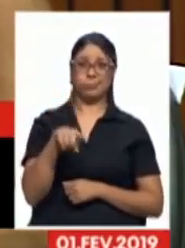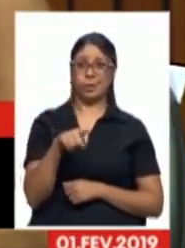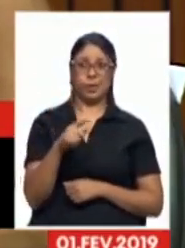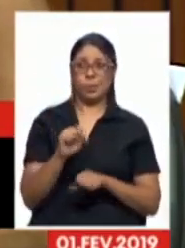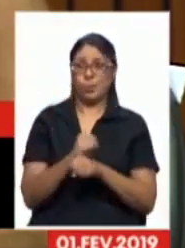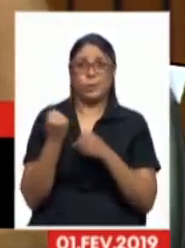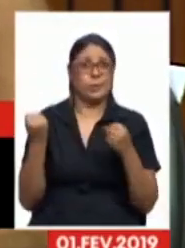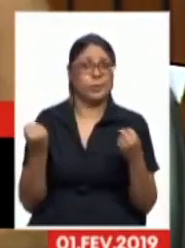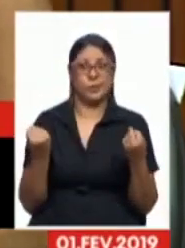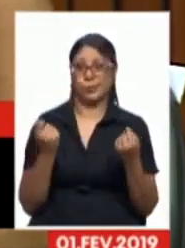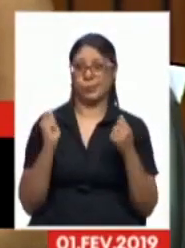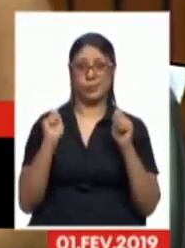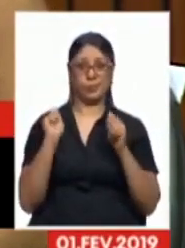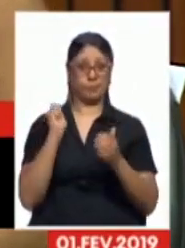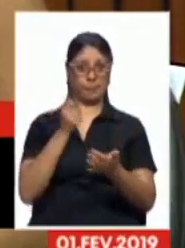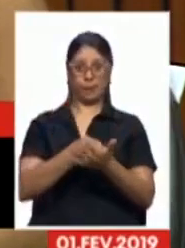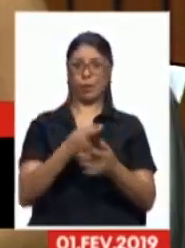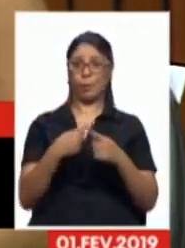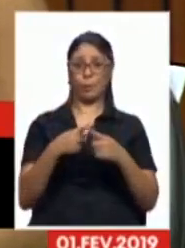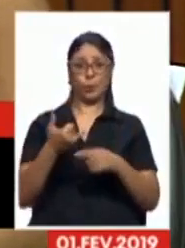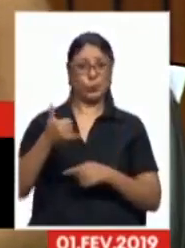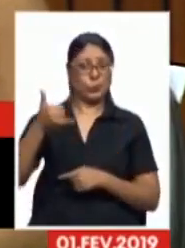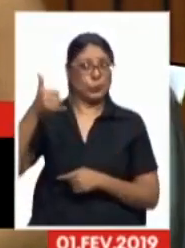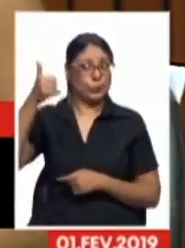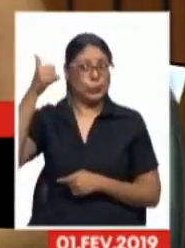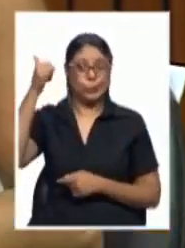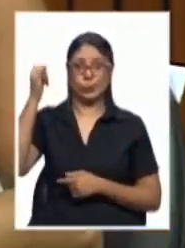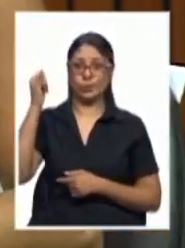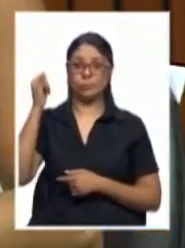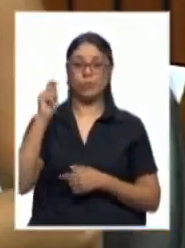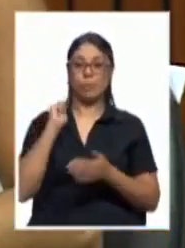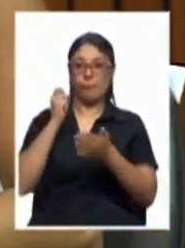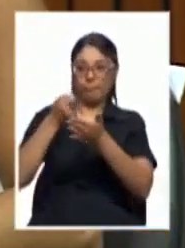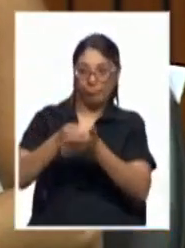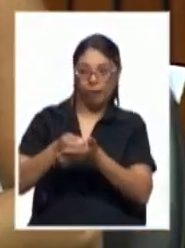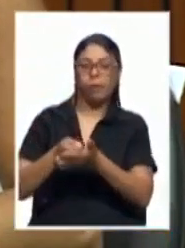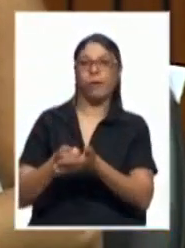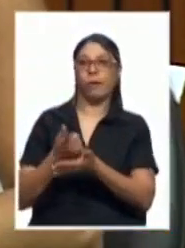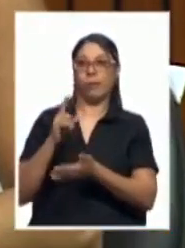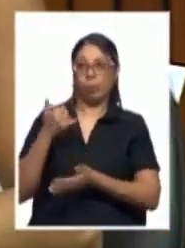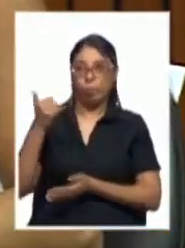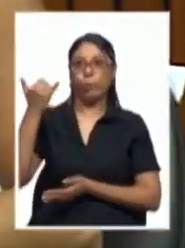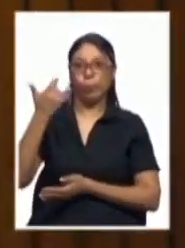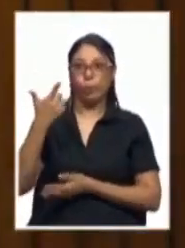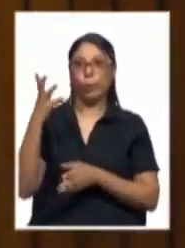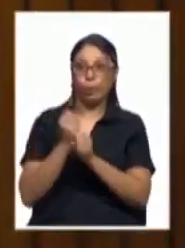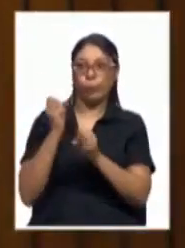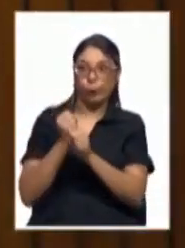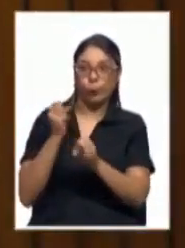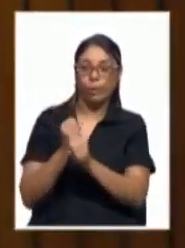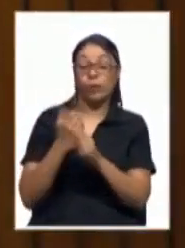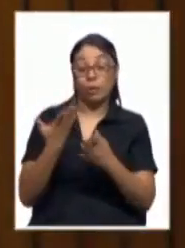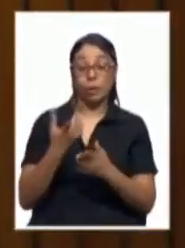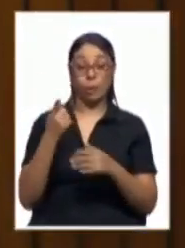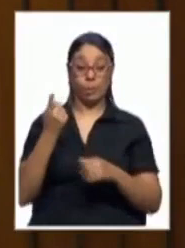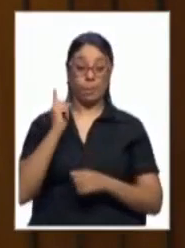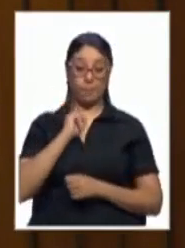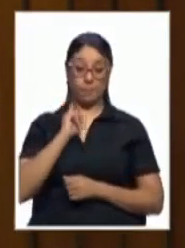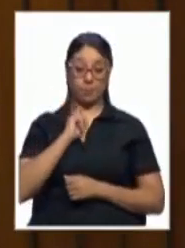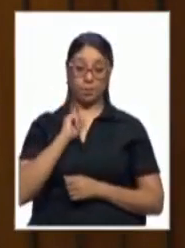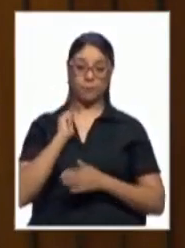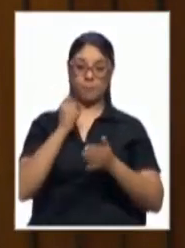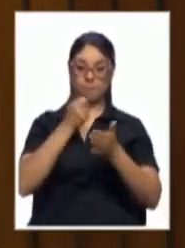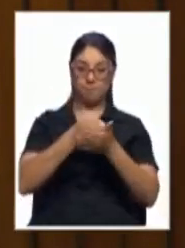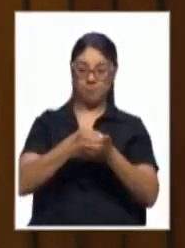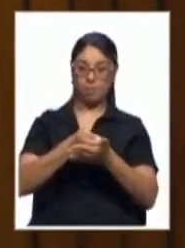de juros é altíssima. Então, quanto mais paga, mais ela sobe. E com isso, Minas Gerais, além de pagar anualmente